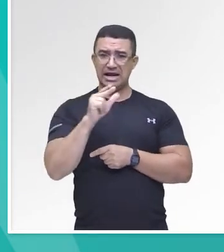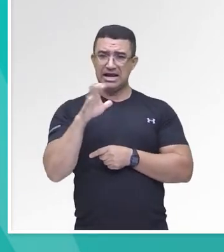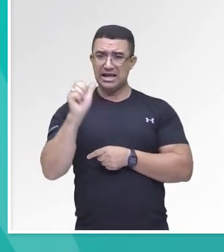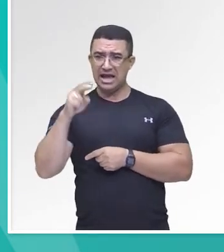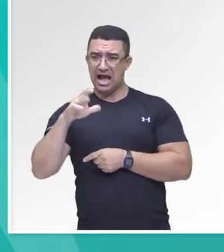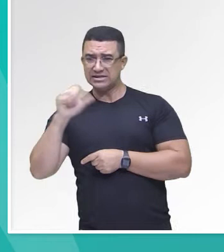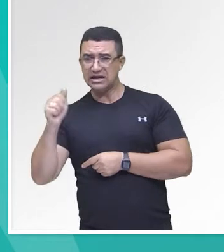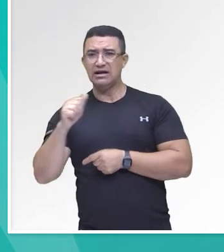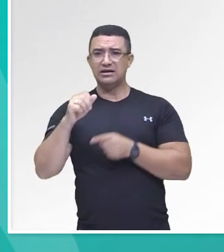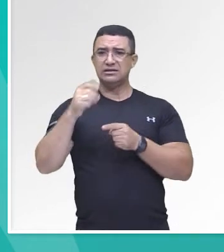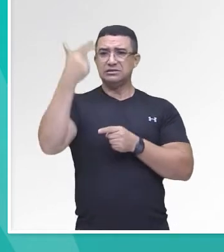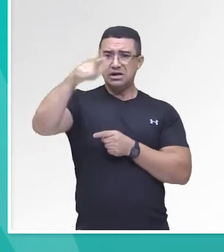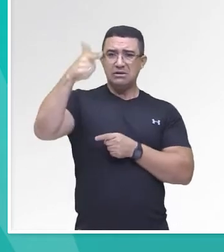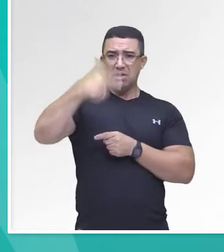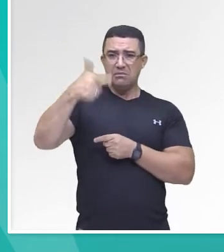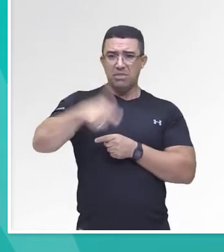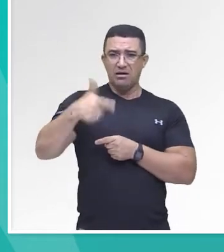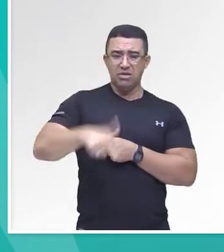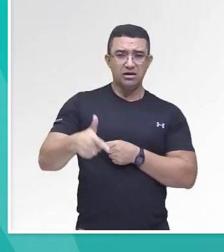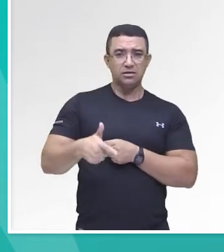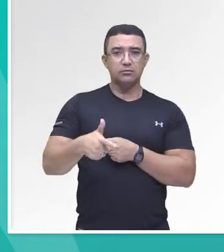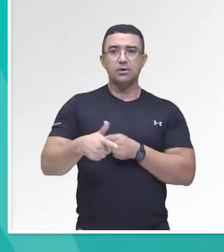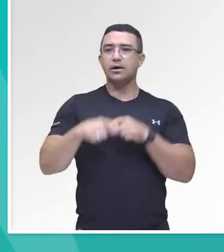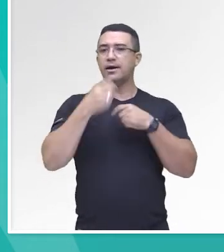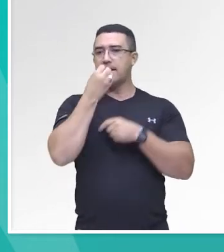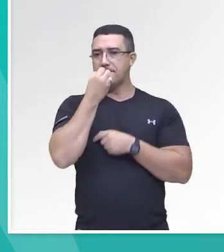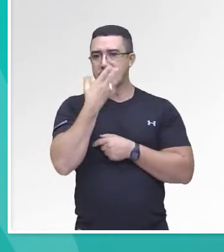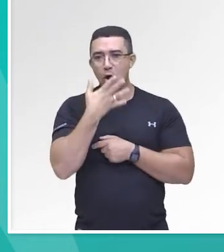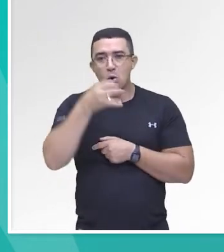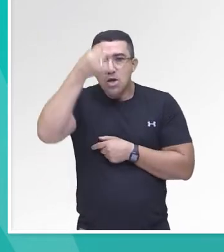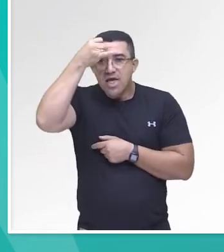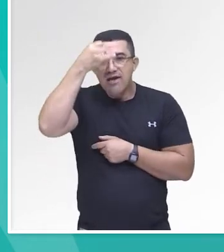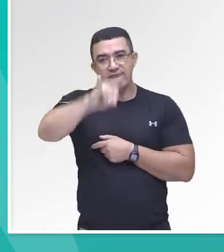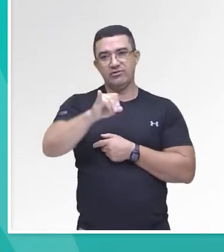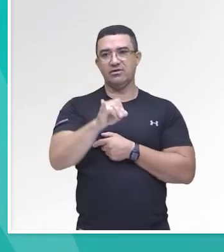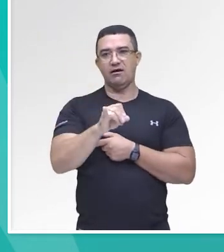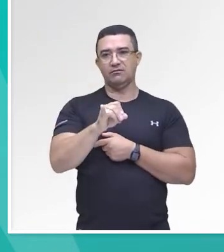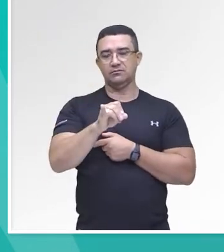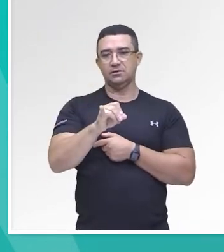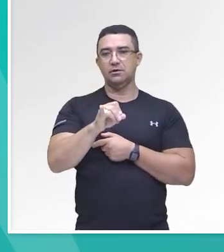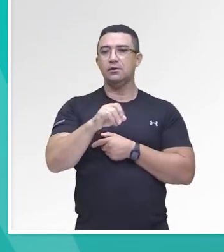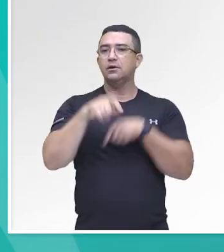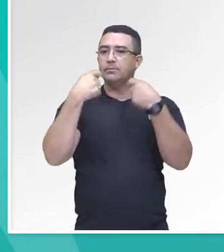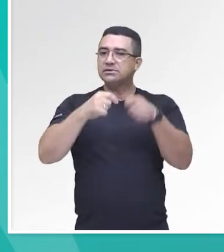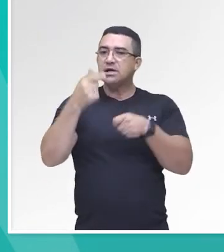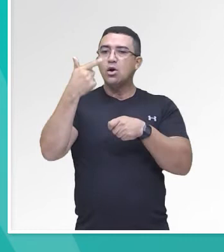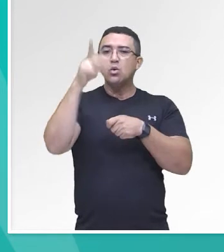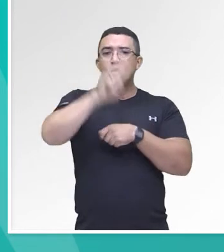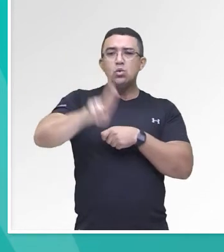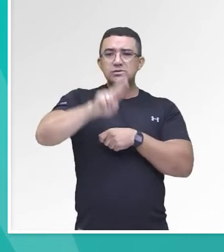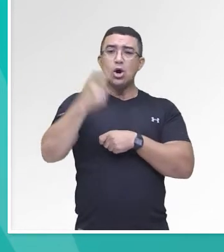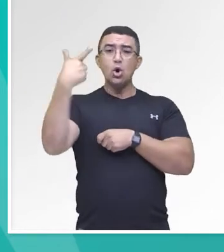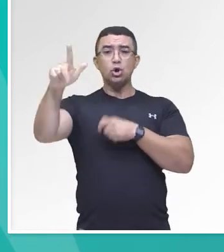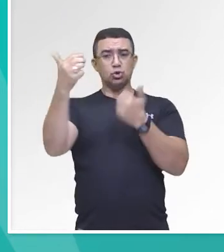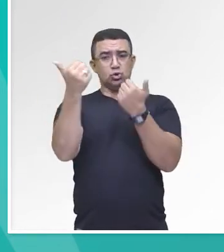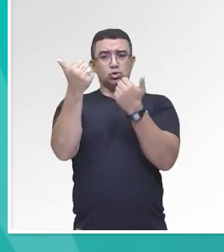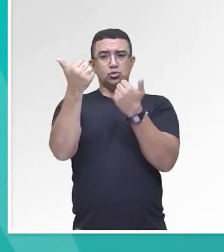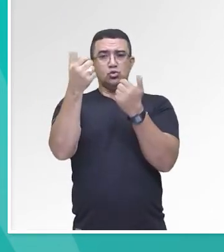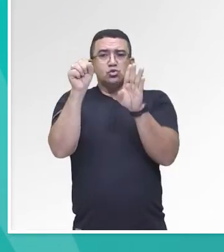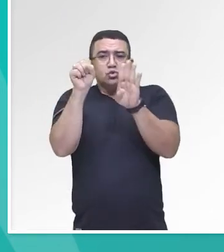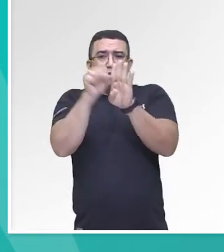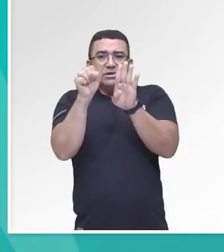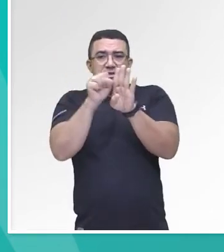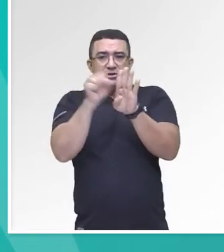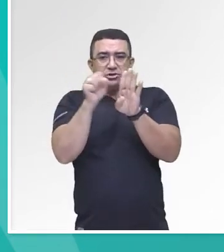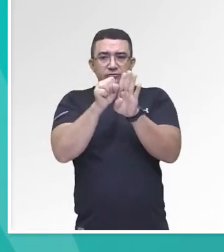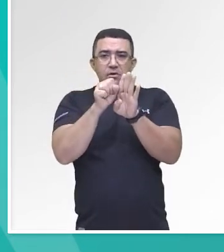novamente crianças, eu faço o quê? Eu utilizo substantivos que são sinônimos dentro de um